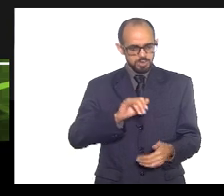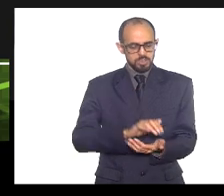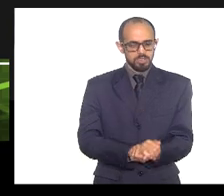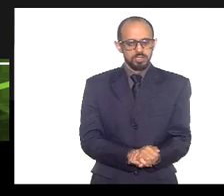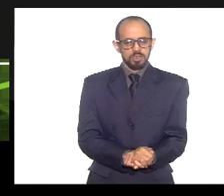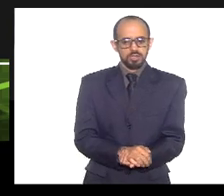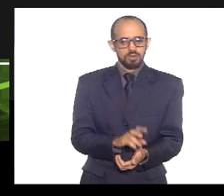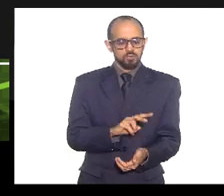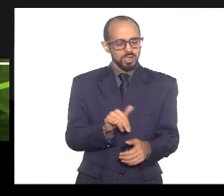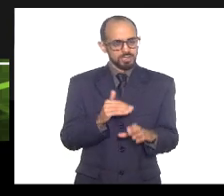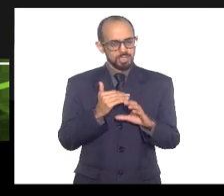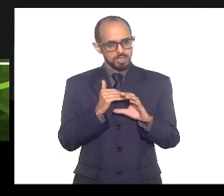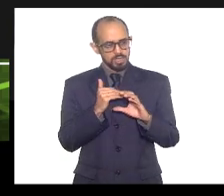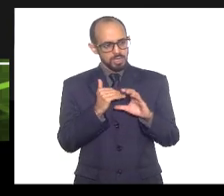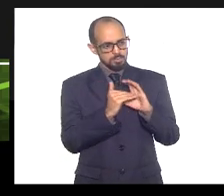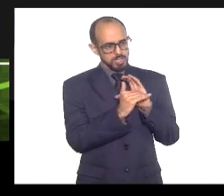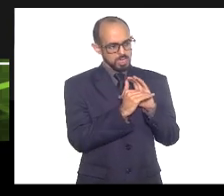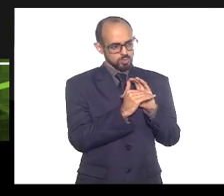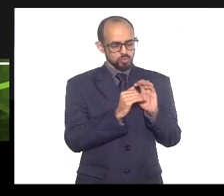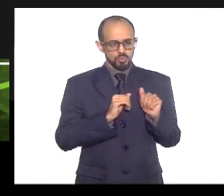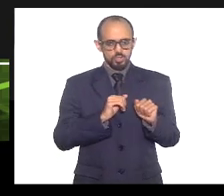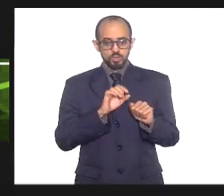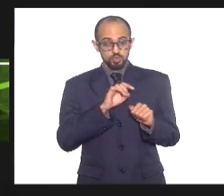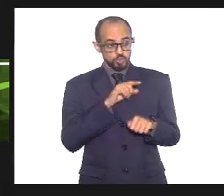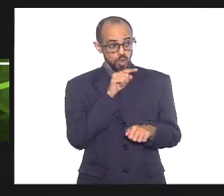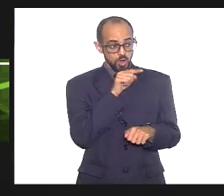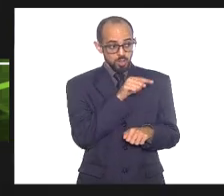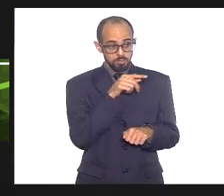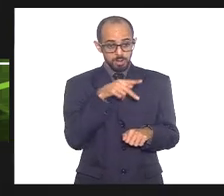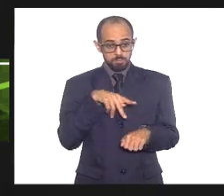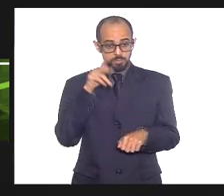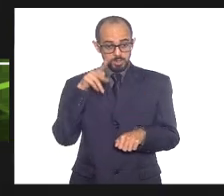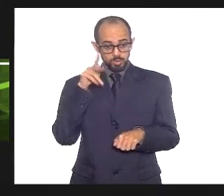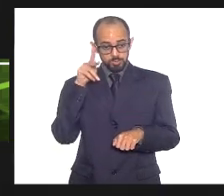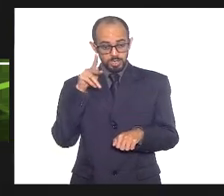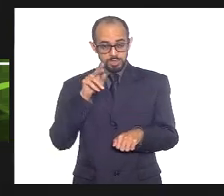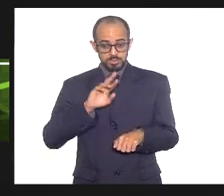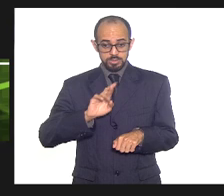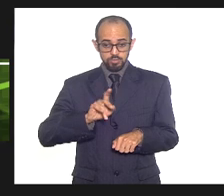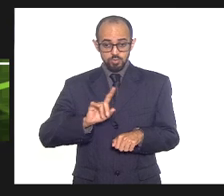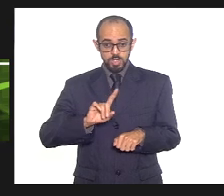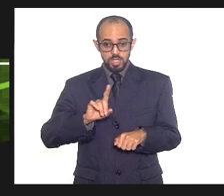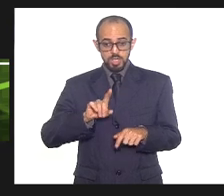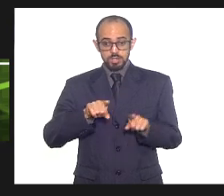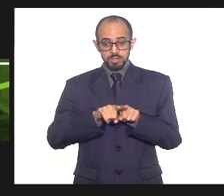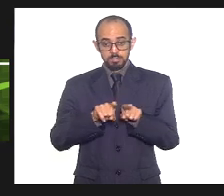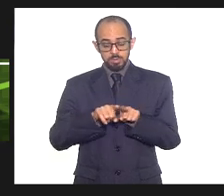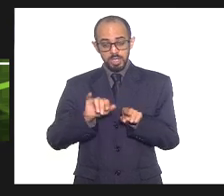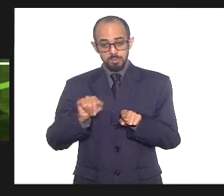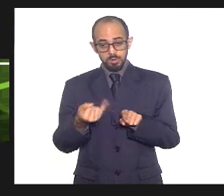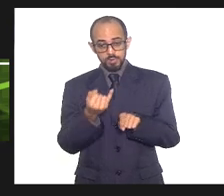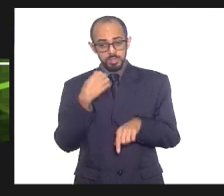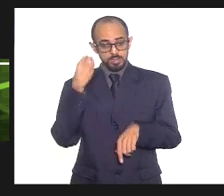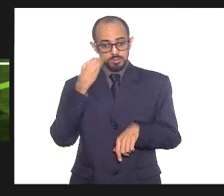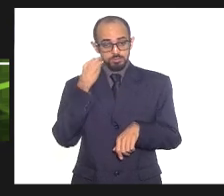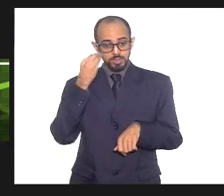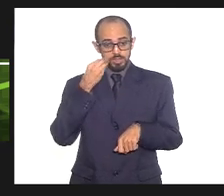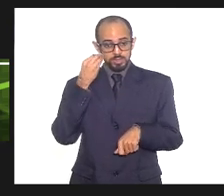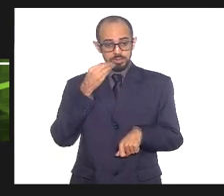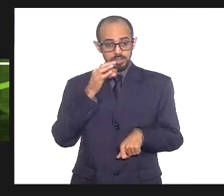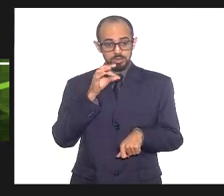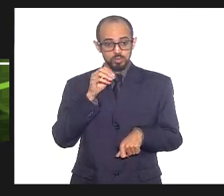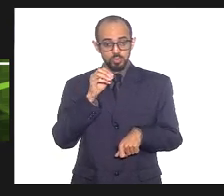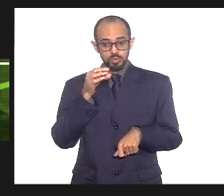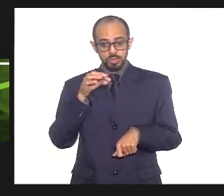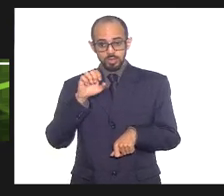Estará sendo encaminhado, em vez de ser encaminhado somente à Petrobras, queremos aproveitar as experiências também da